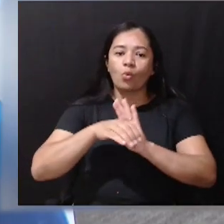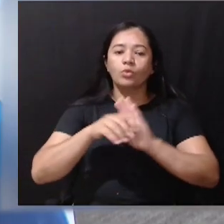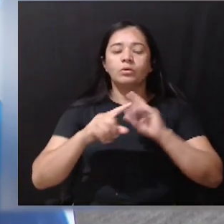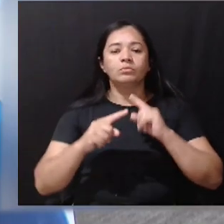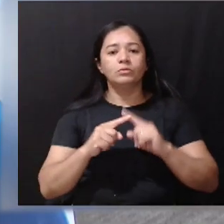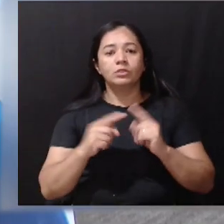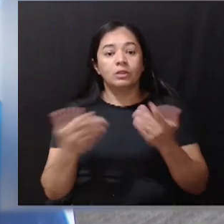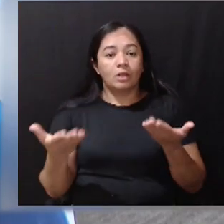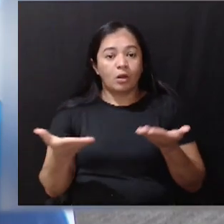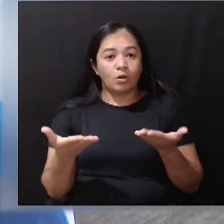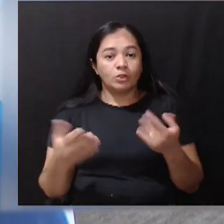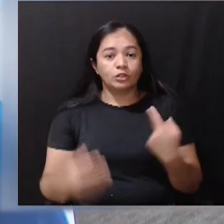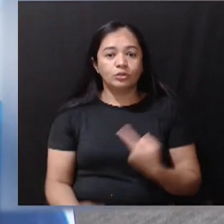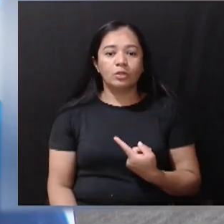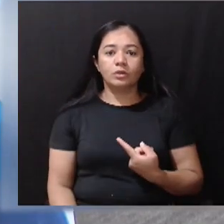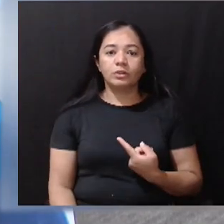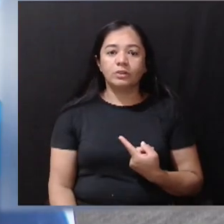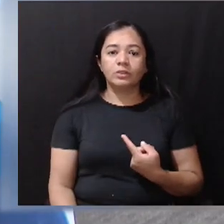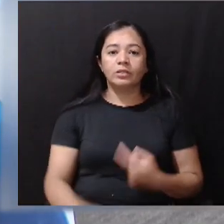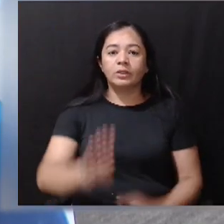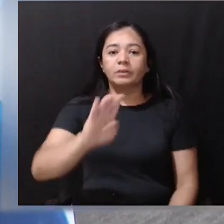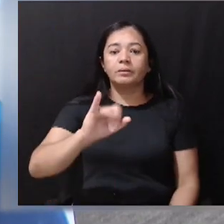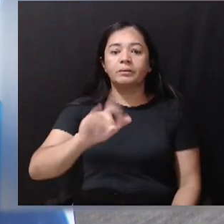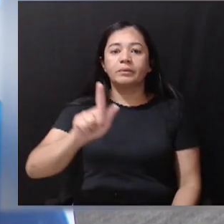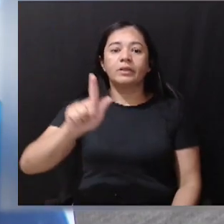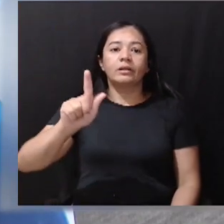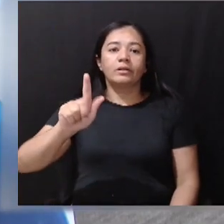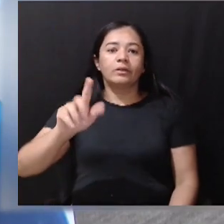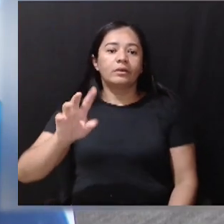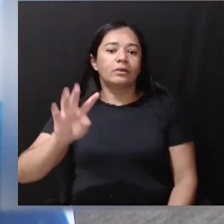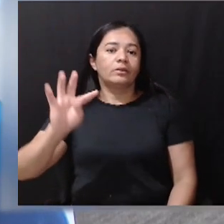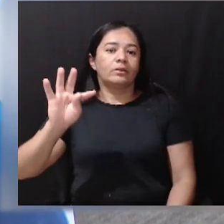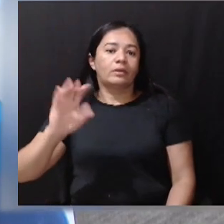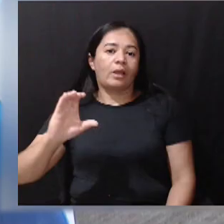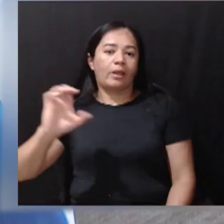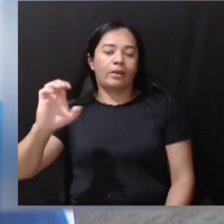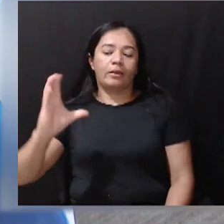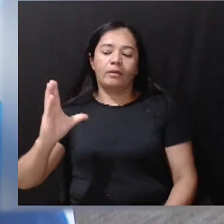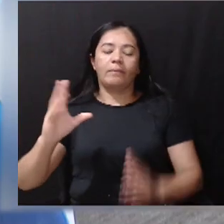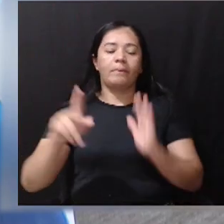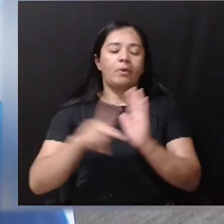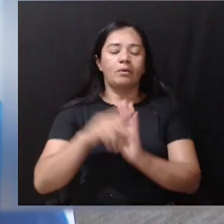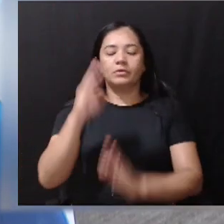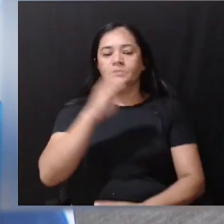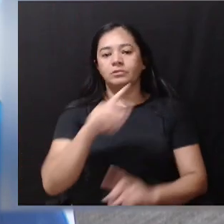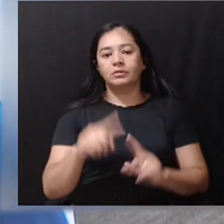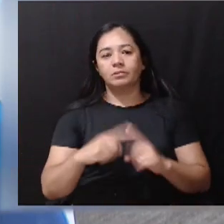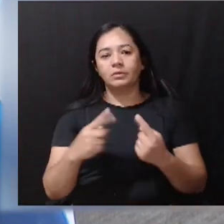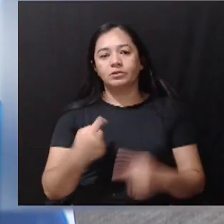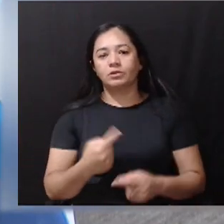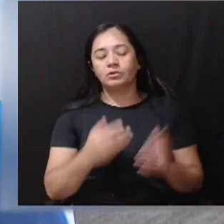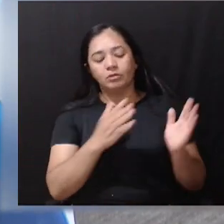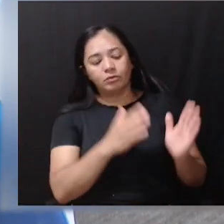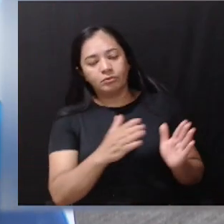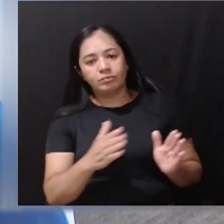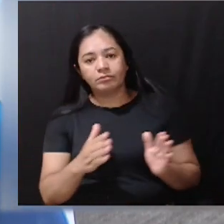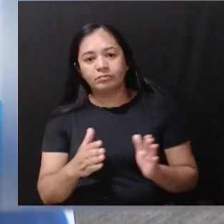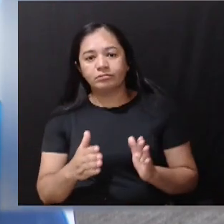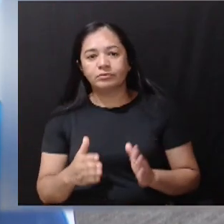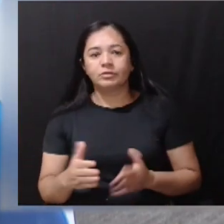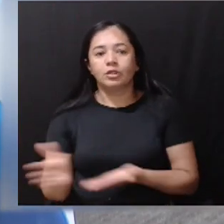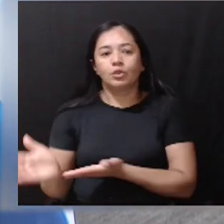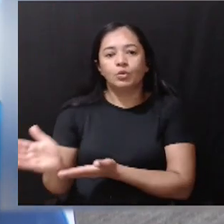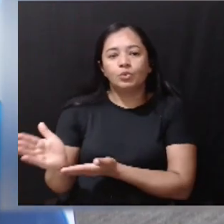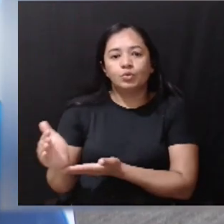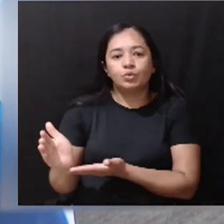gente não tem nenhuma Big Tech brasileira, por exemplo, mas mesmo assim a gente trabalha com um processo de extração, né,